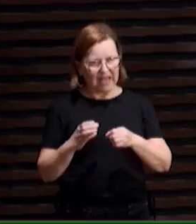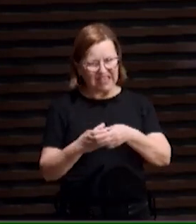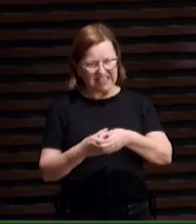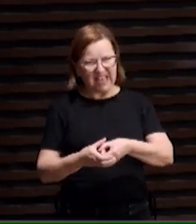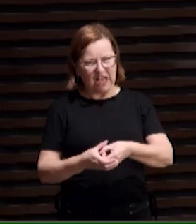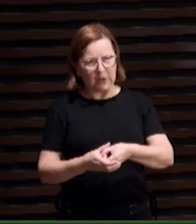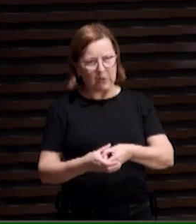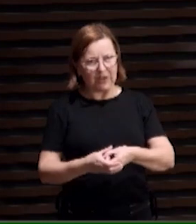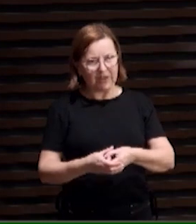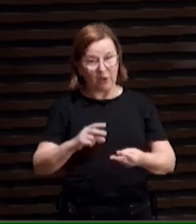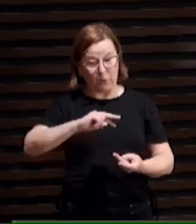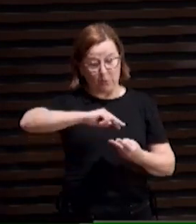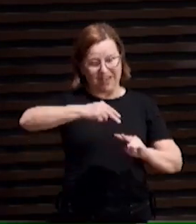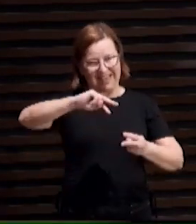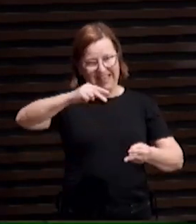no DNA,